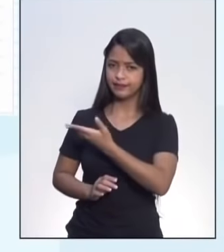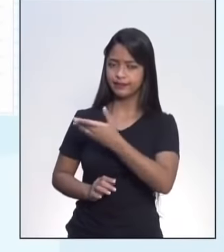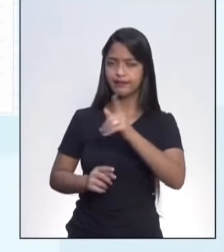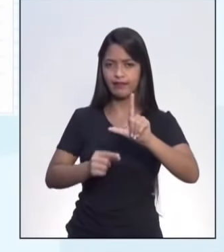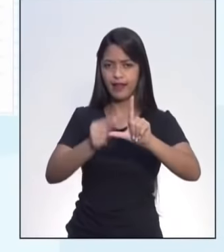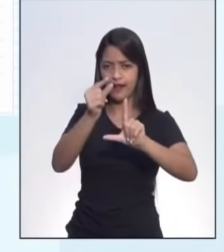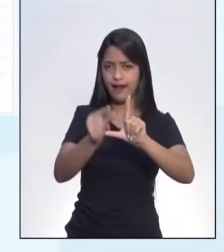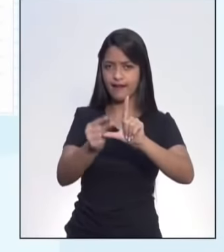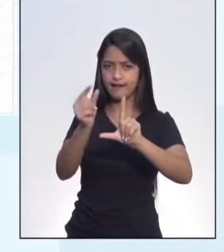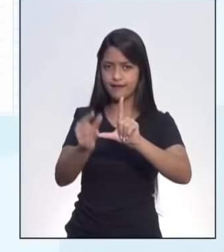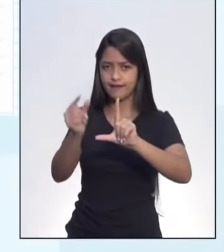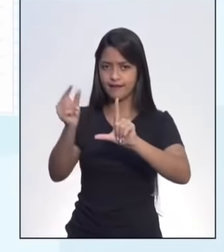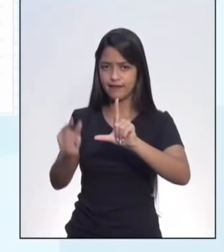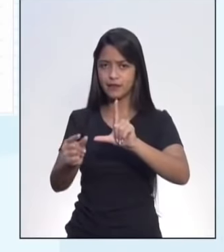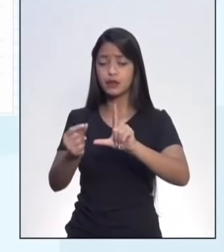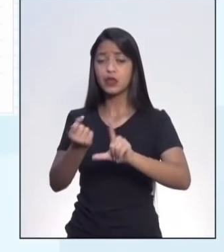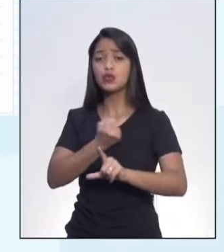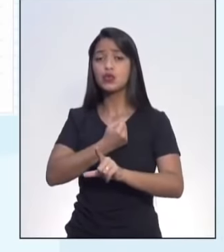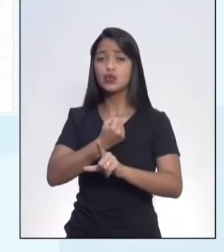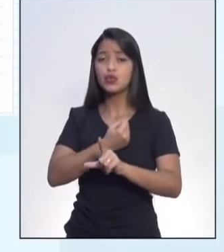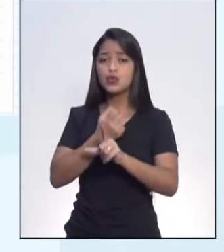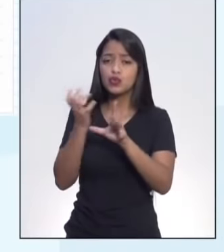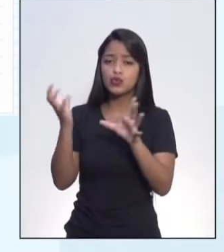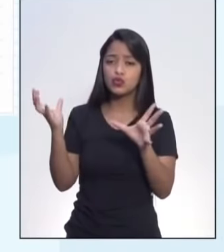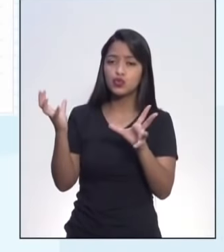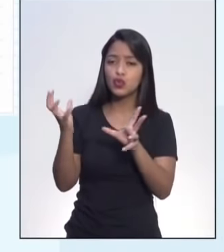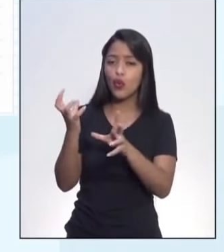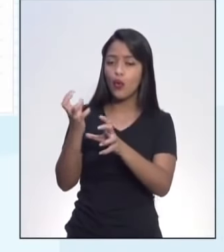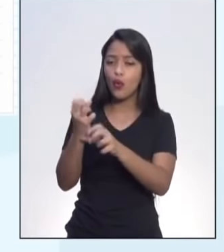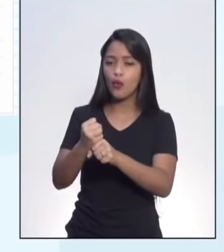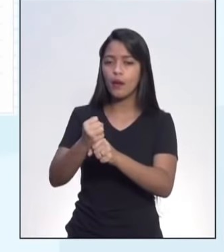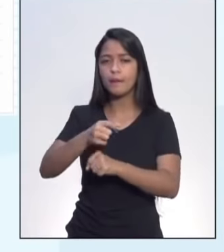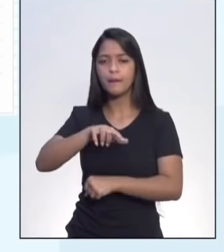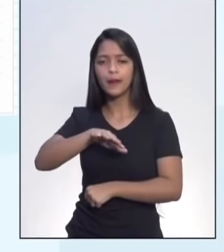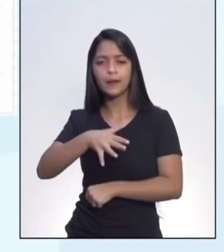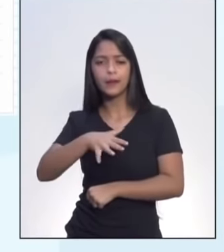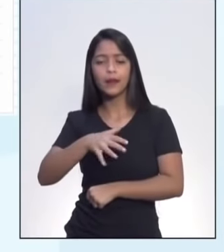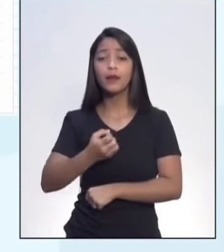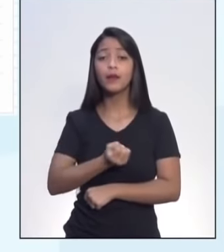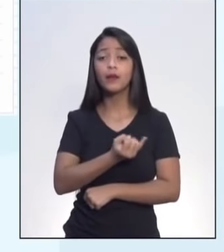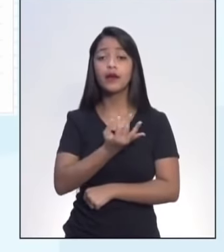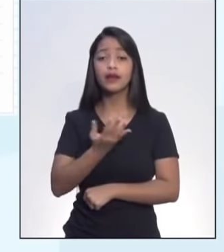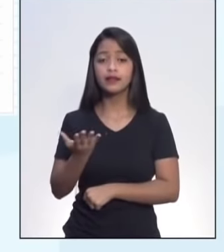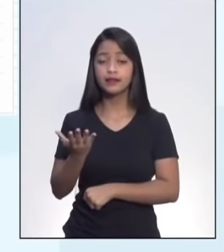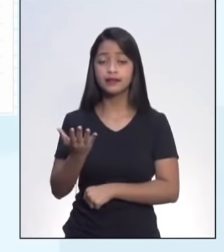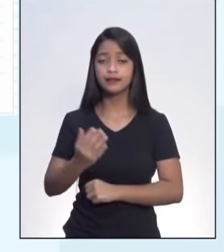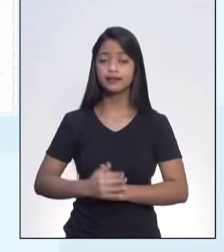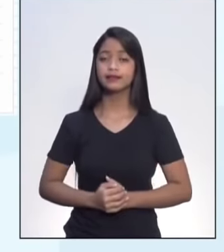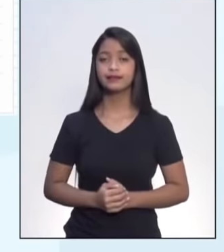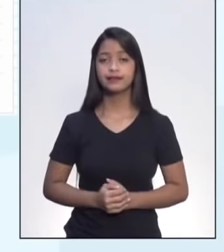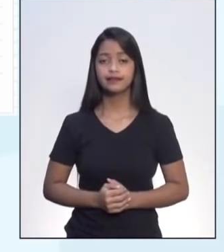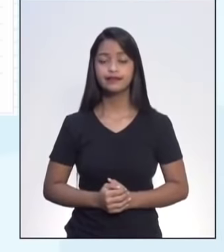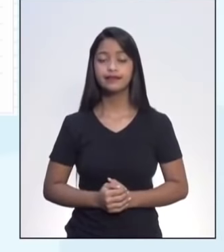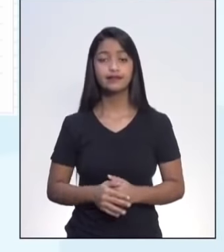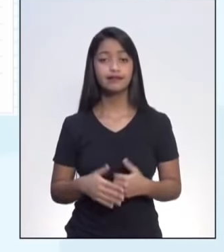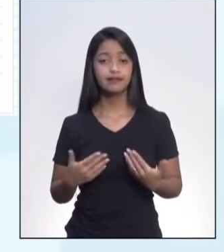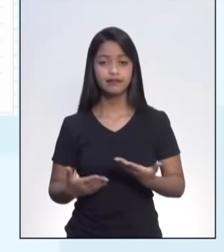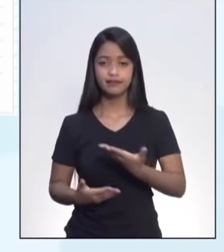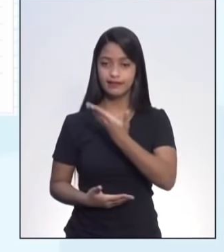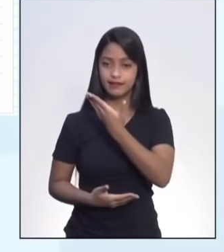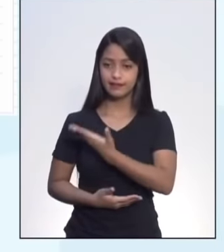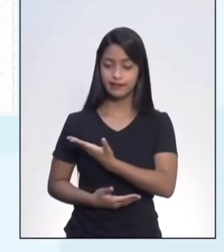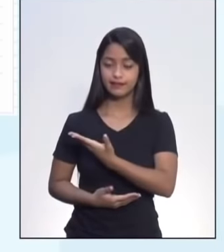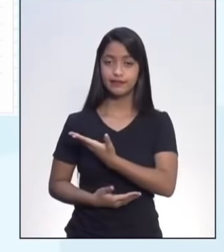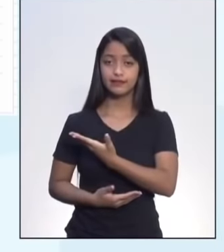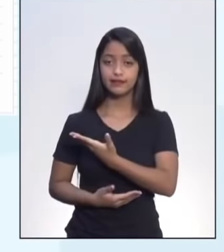próximo ao total de itens doados pelos 3 amigos é D. Tá ok? Então, aí o que acontece? A gente usa